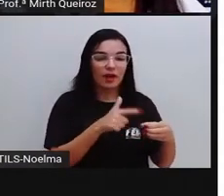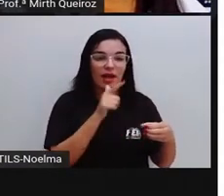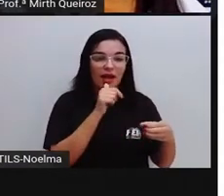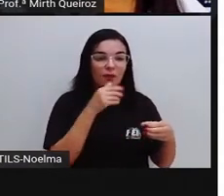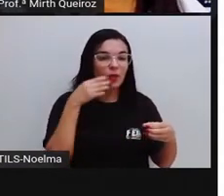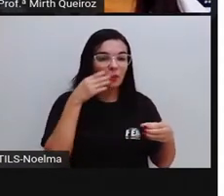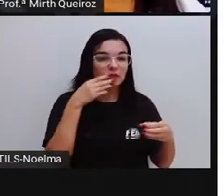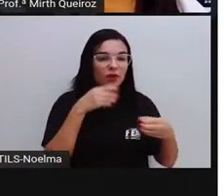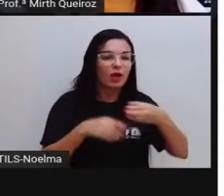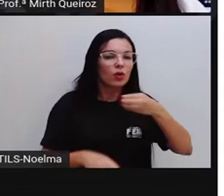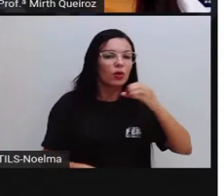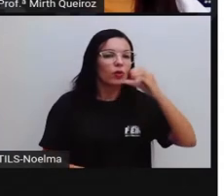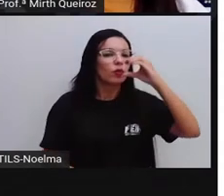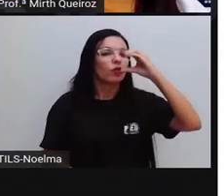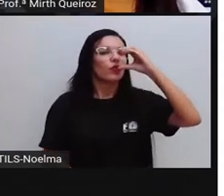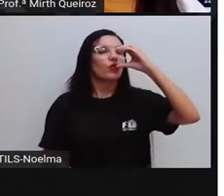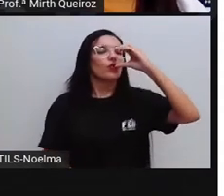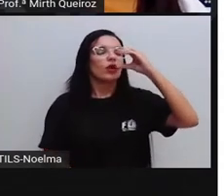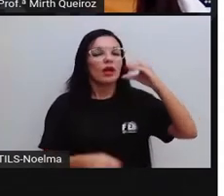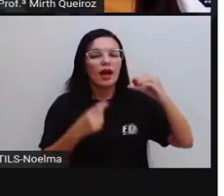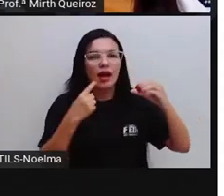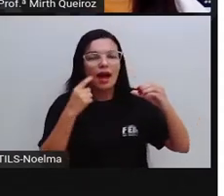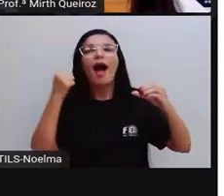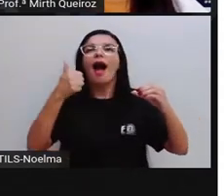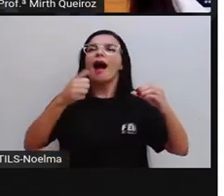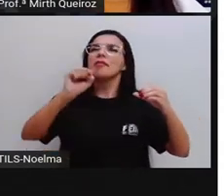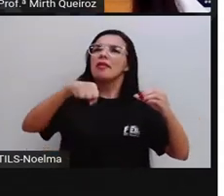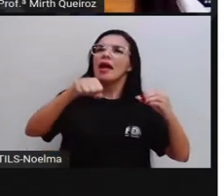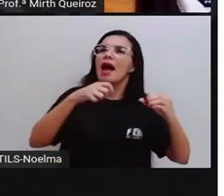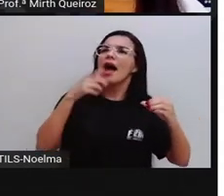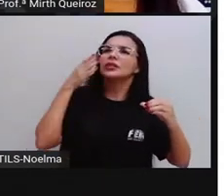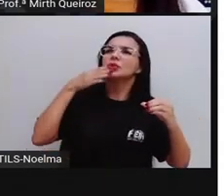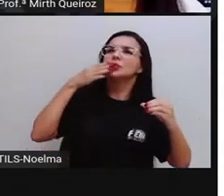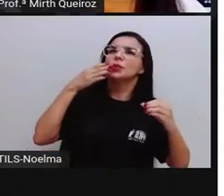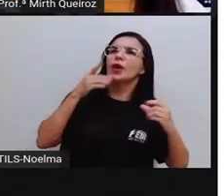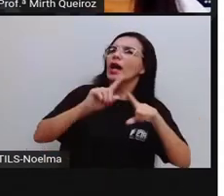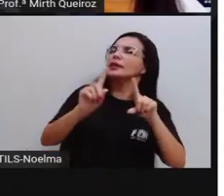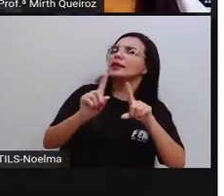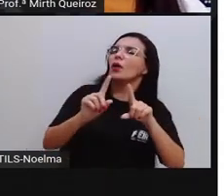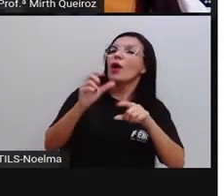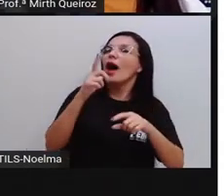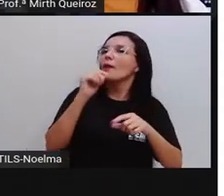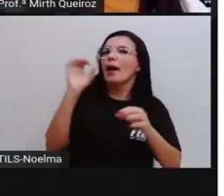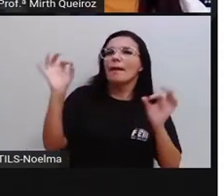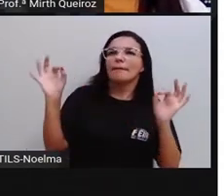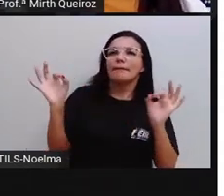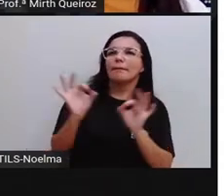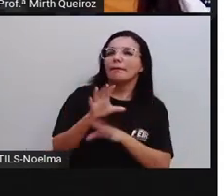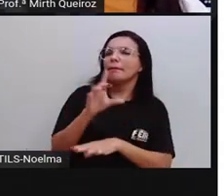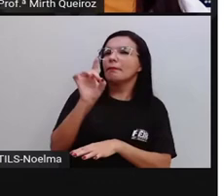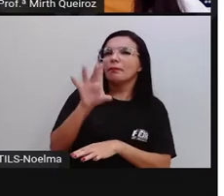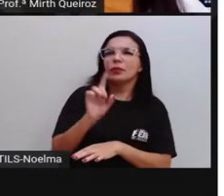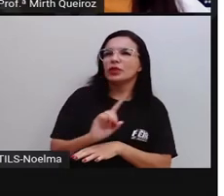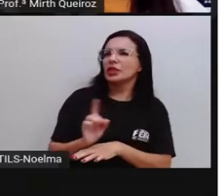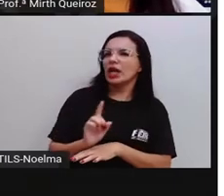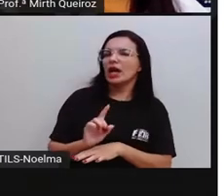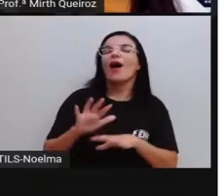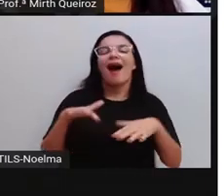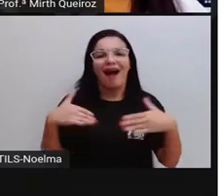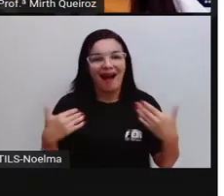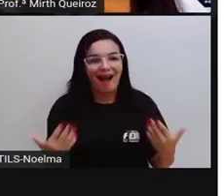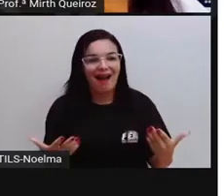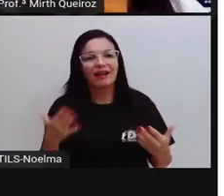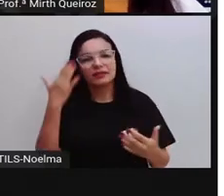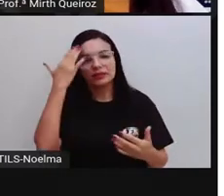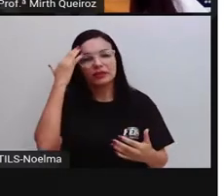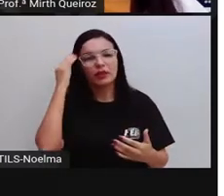não a presença do açúcar, né, se se trata de uma substância pura, que no caso seria água pura, ingerindo. Mas em outras situações